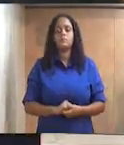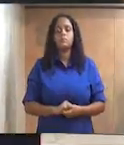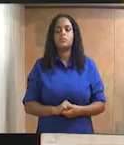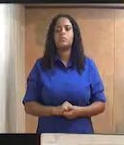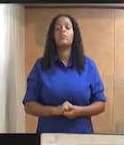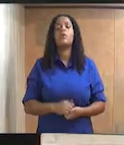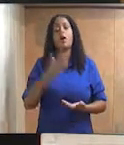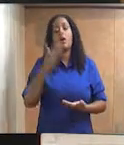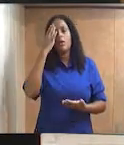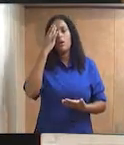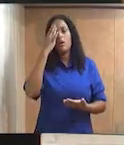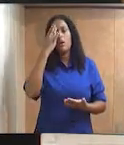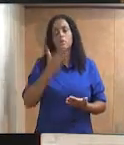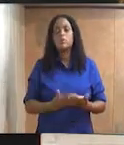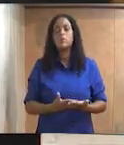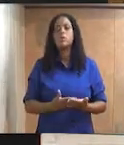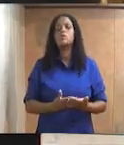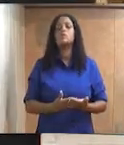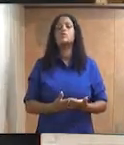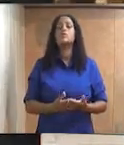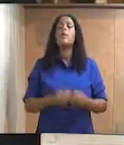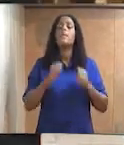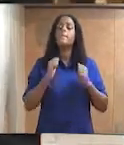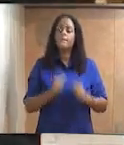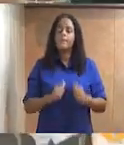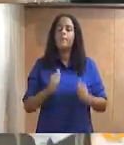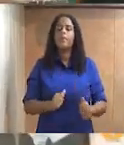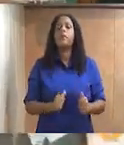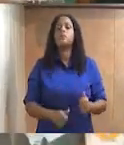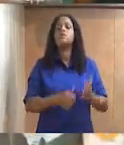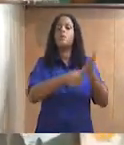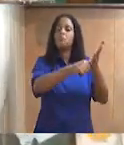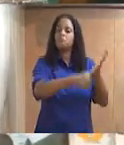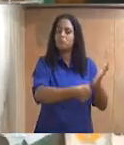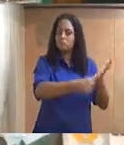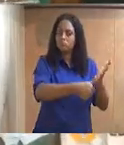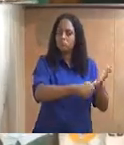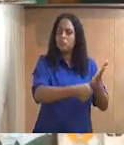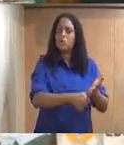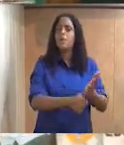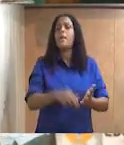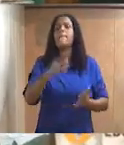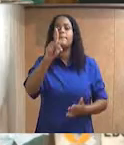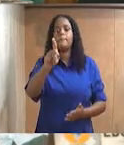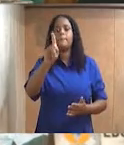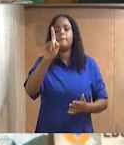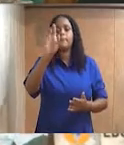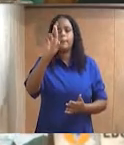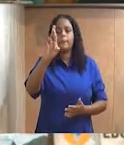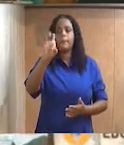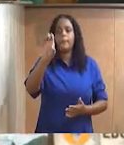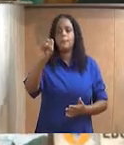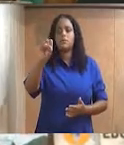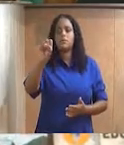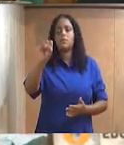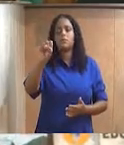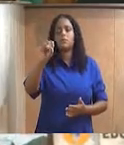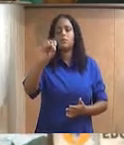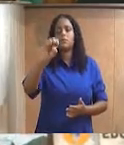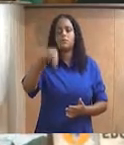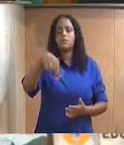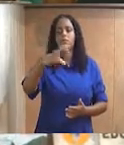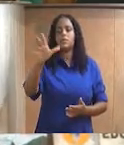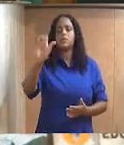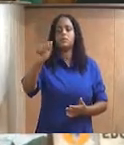Solicito que os nobres vereadores possam registrar suas presenças no terminal do parlamentar, por favor.